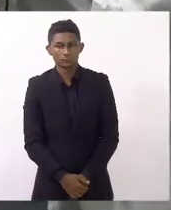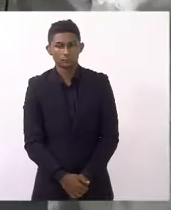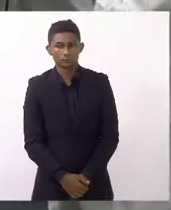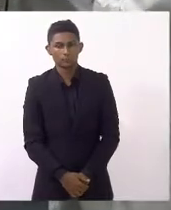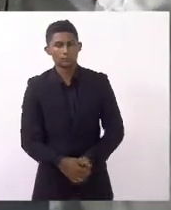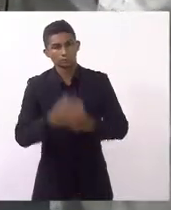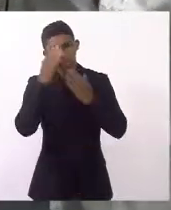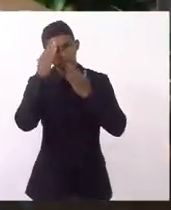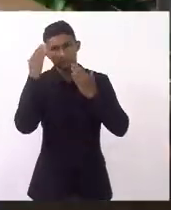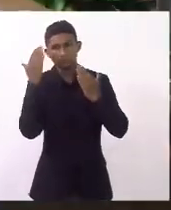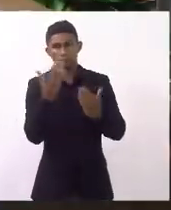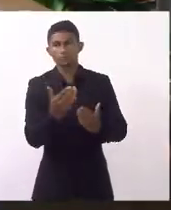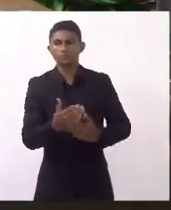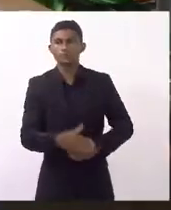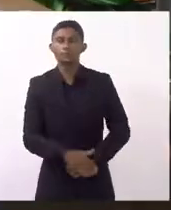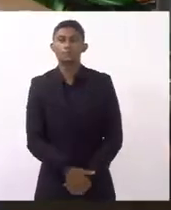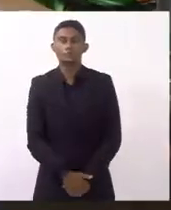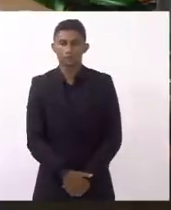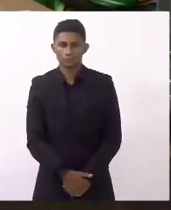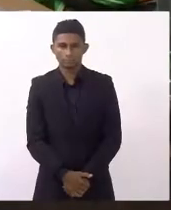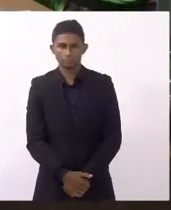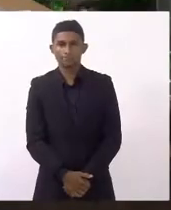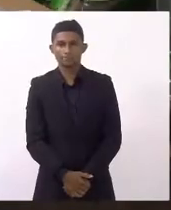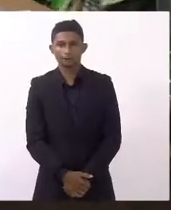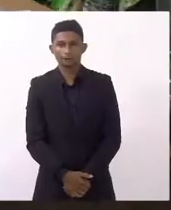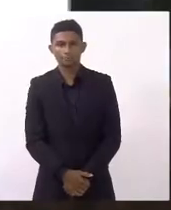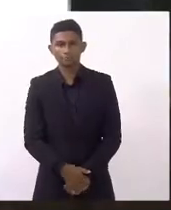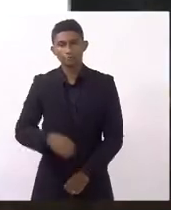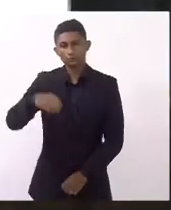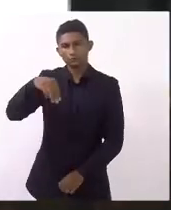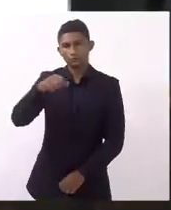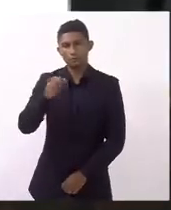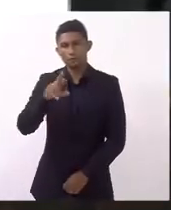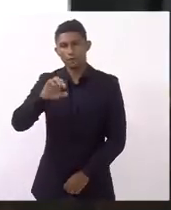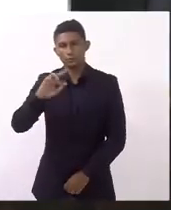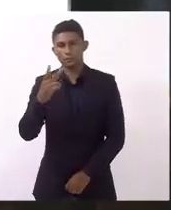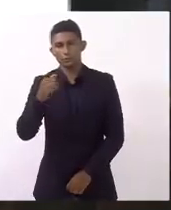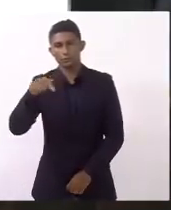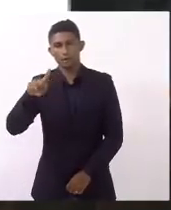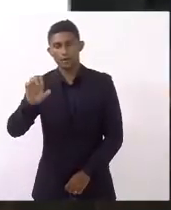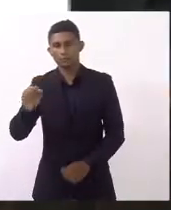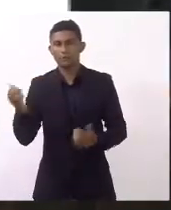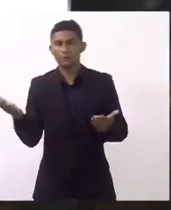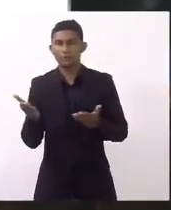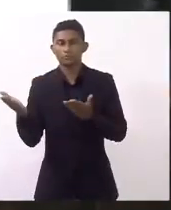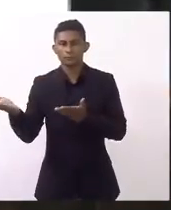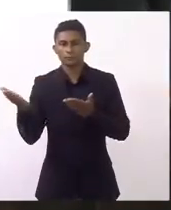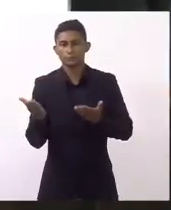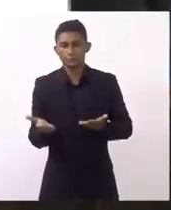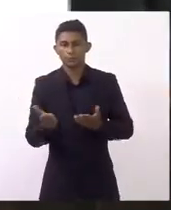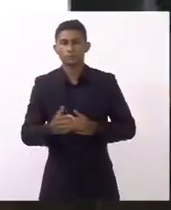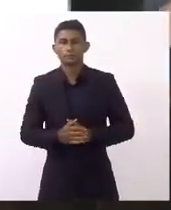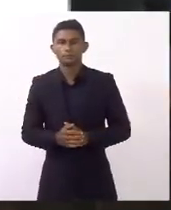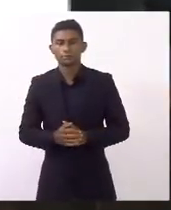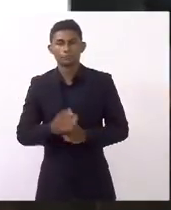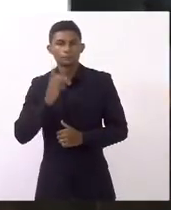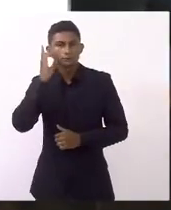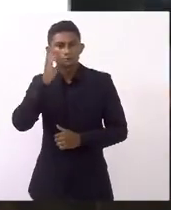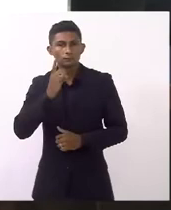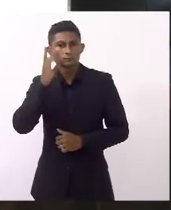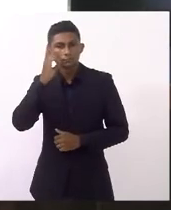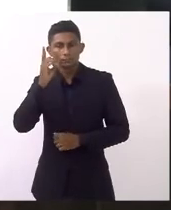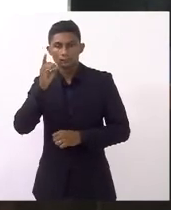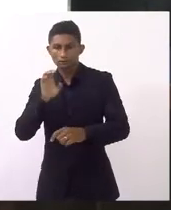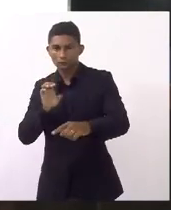bom obrigada senhor Mário Chagas gostaria de passar agora fala para o deputado